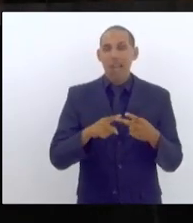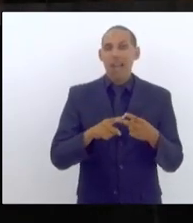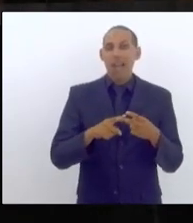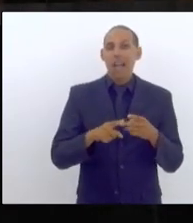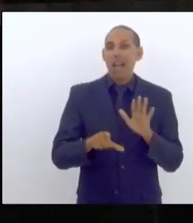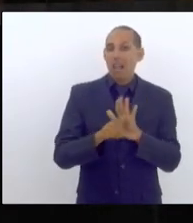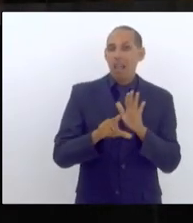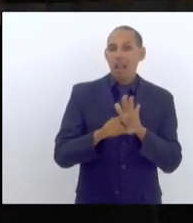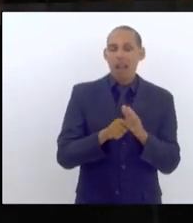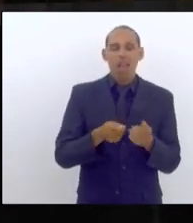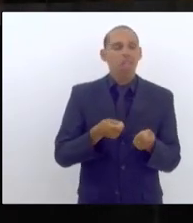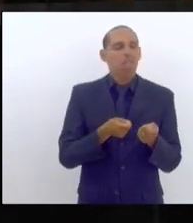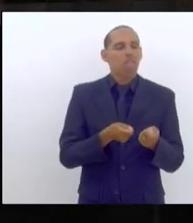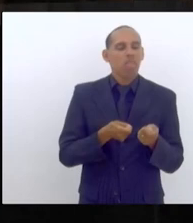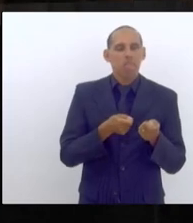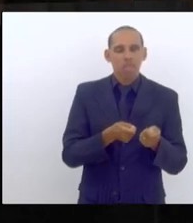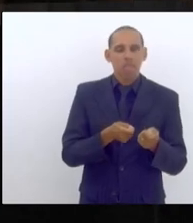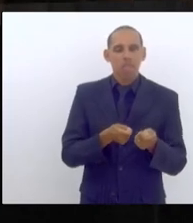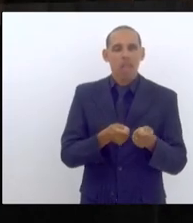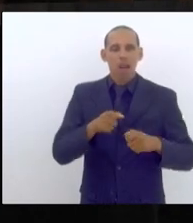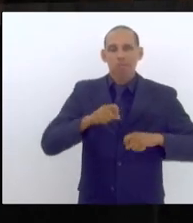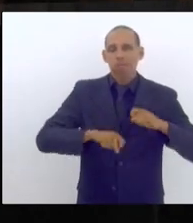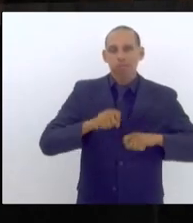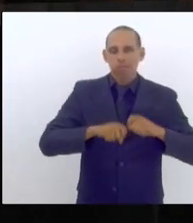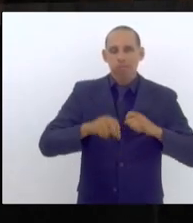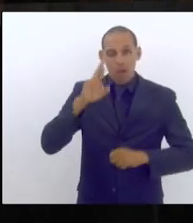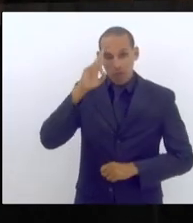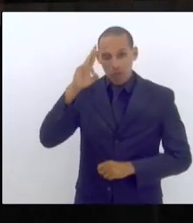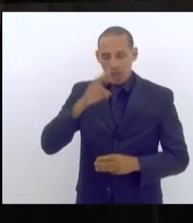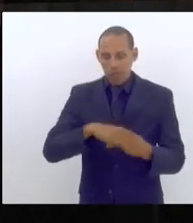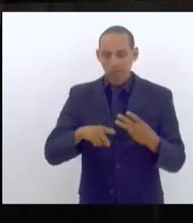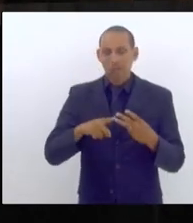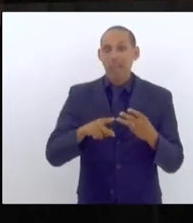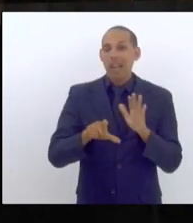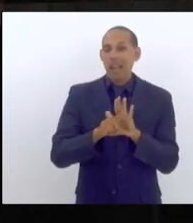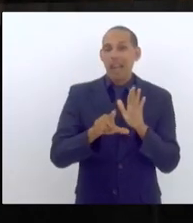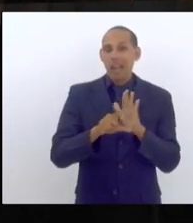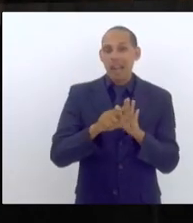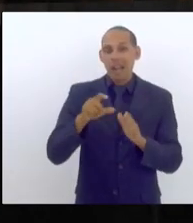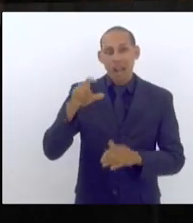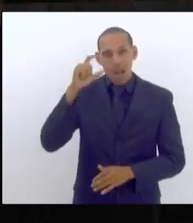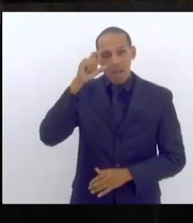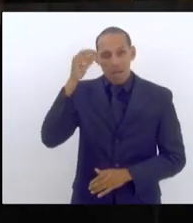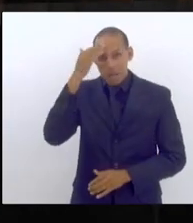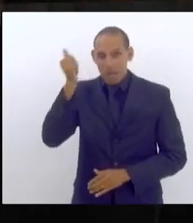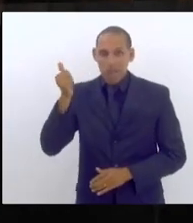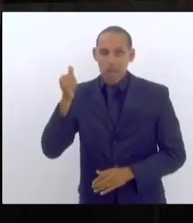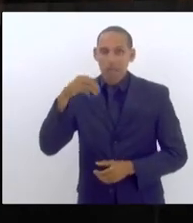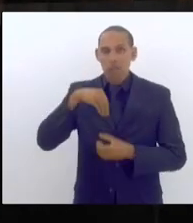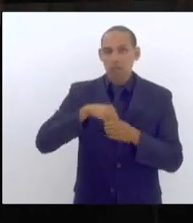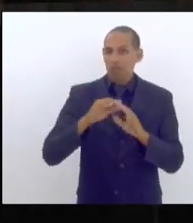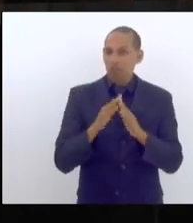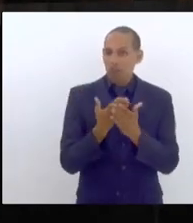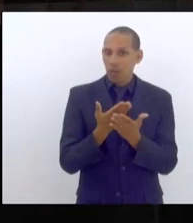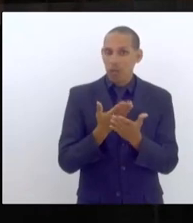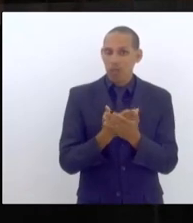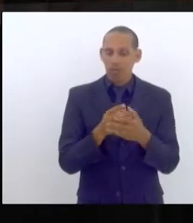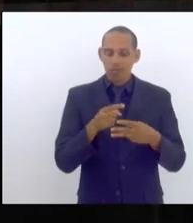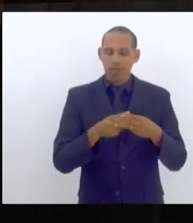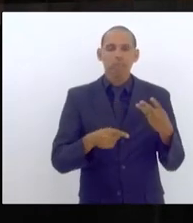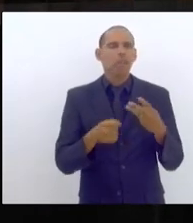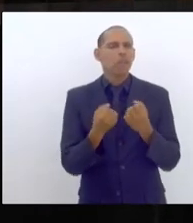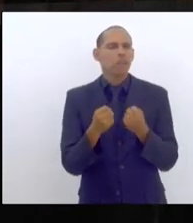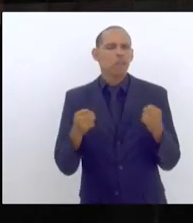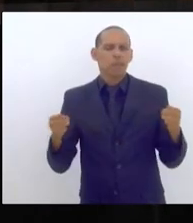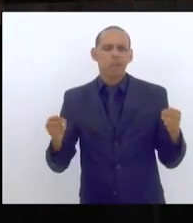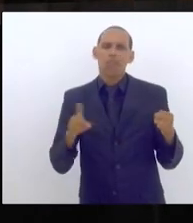patronal e a lei da Maria da Penha nas escolas, para mostrar como é amplo isso, e nós não só